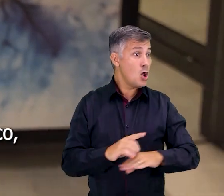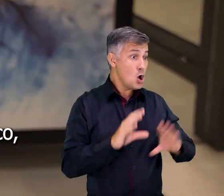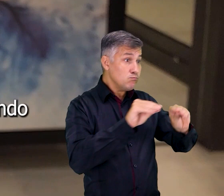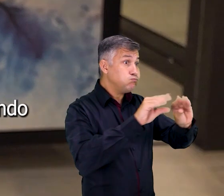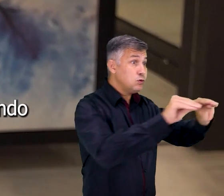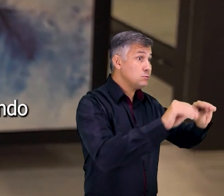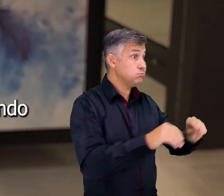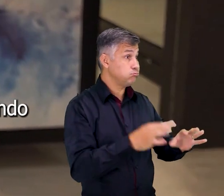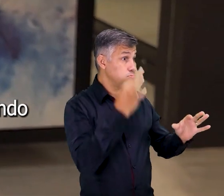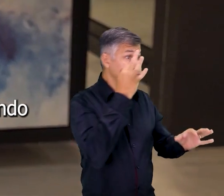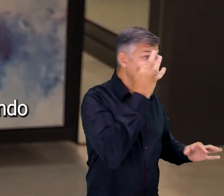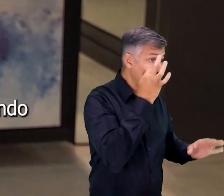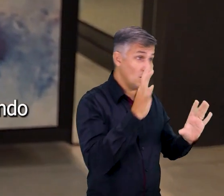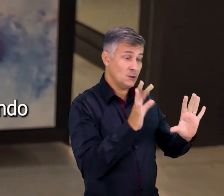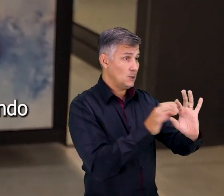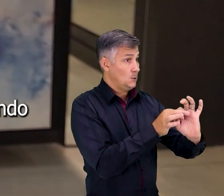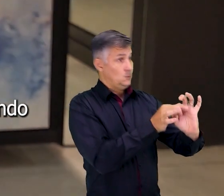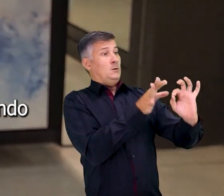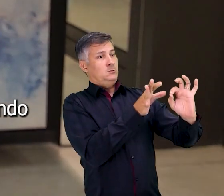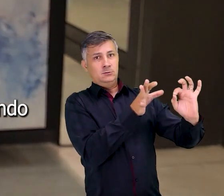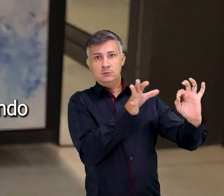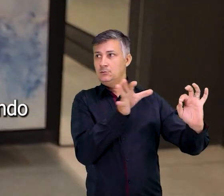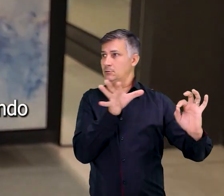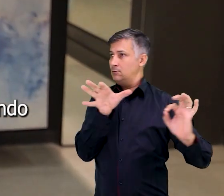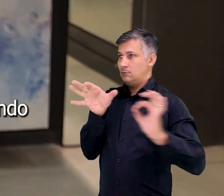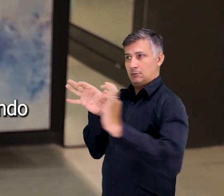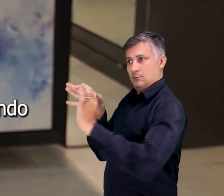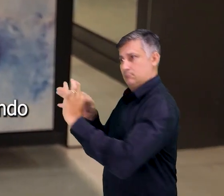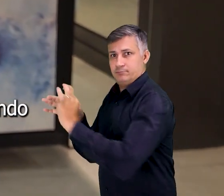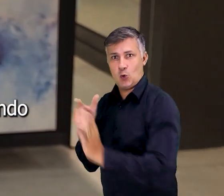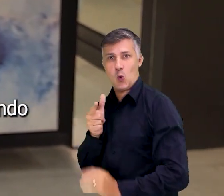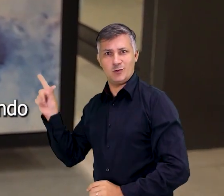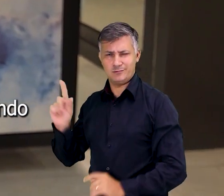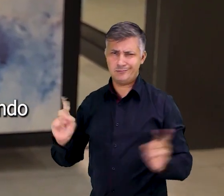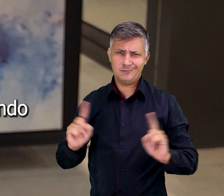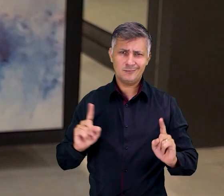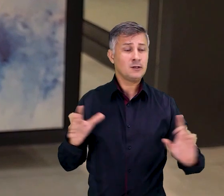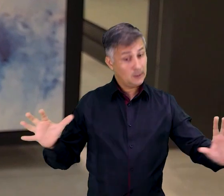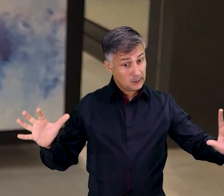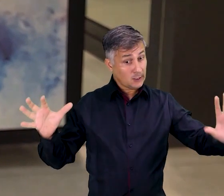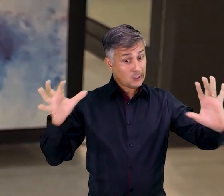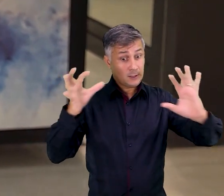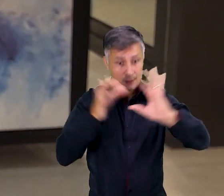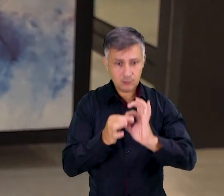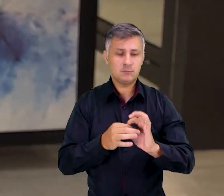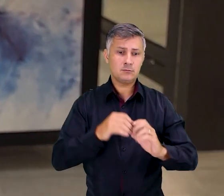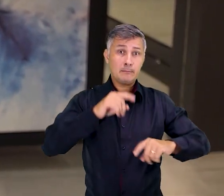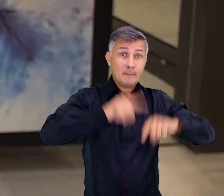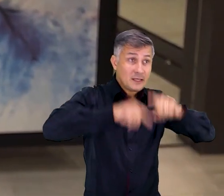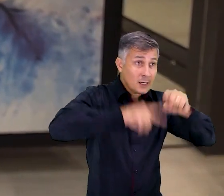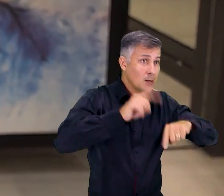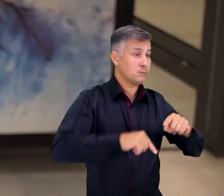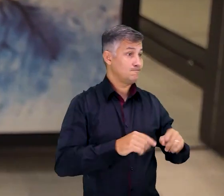físico, não se dissociando dele, mas representando o físico em meios diversos. Ora trazendo